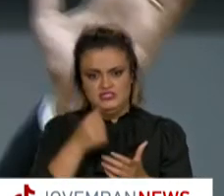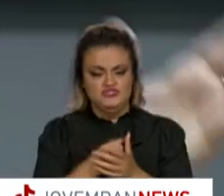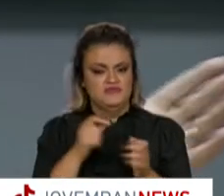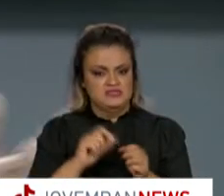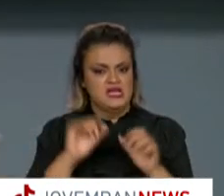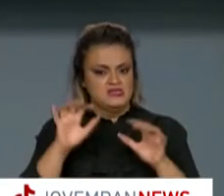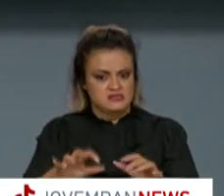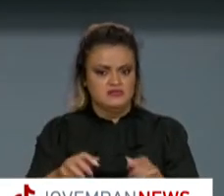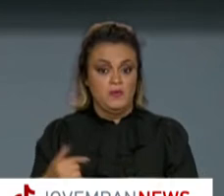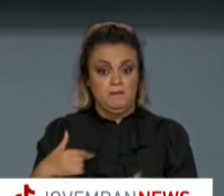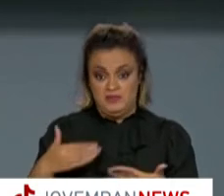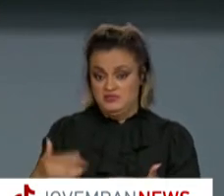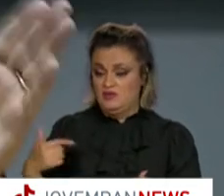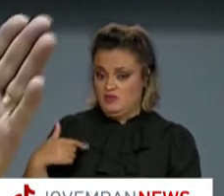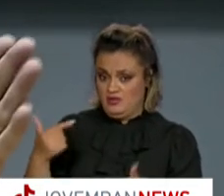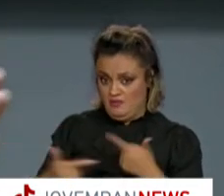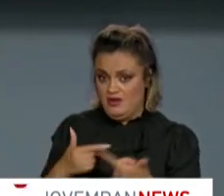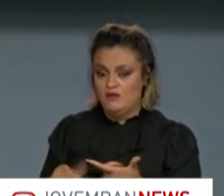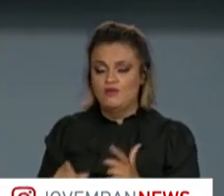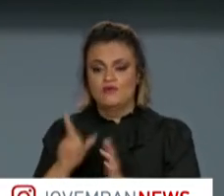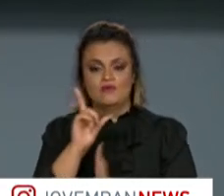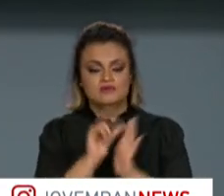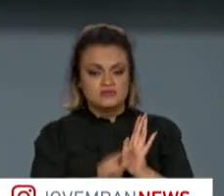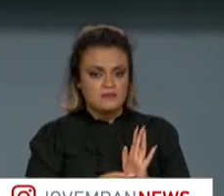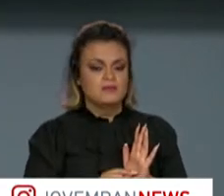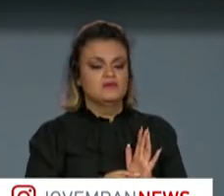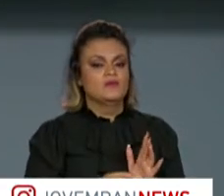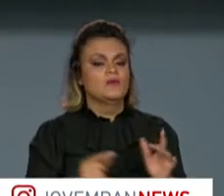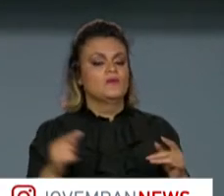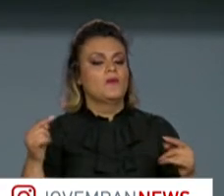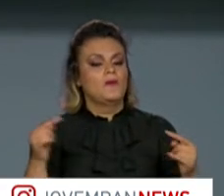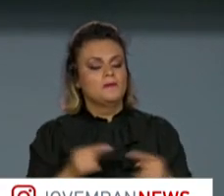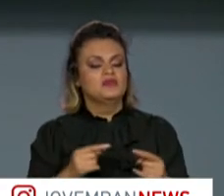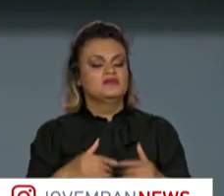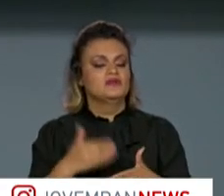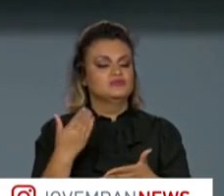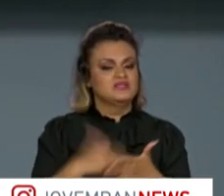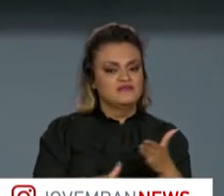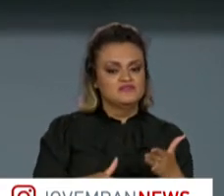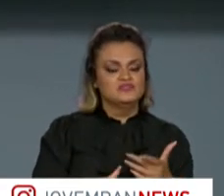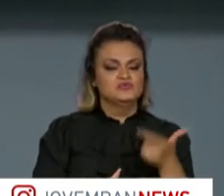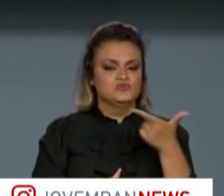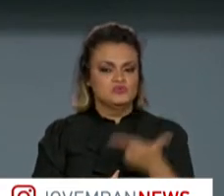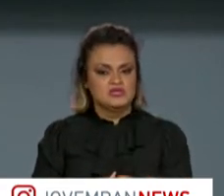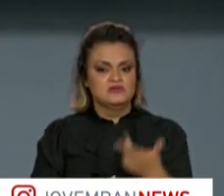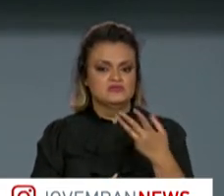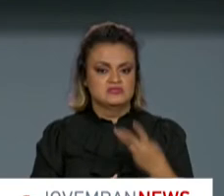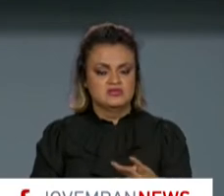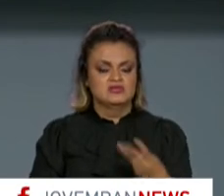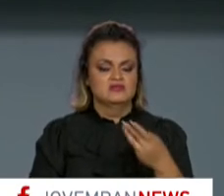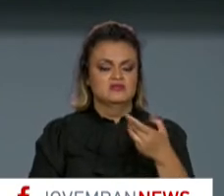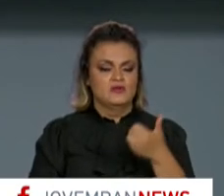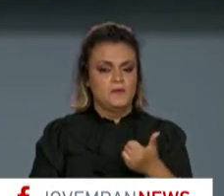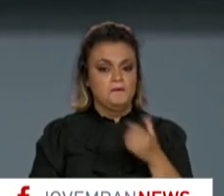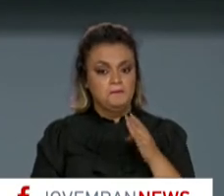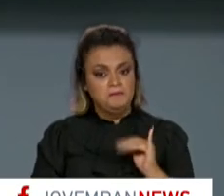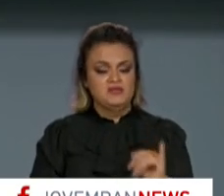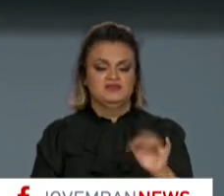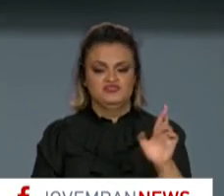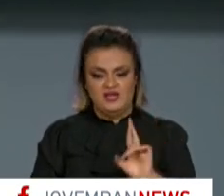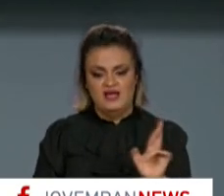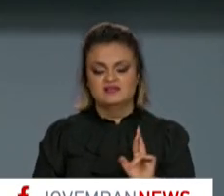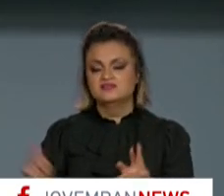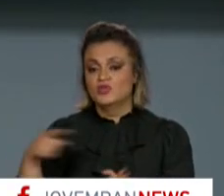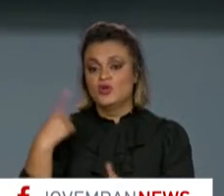porque o orçamento prevê um déficit de 231 bilhões de reais. E nós